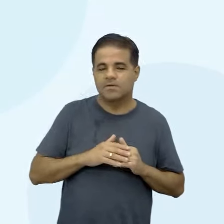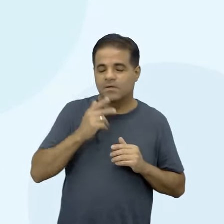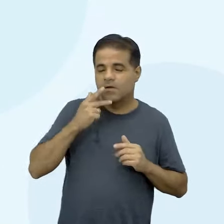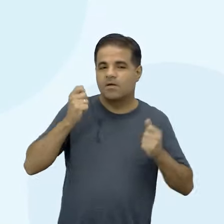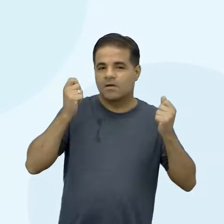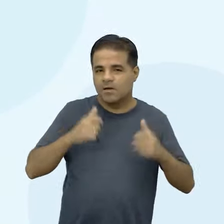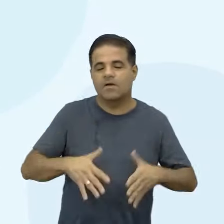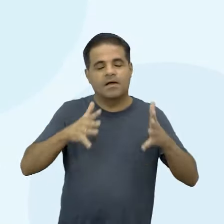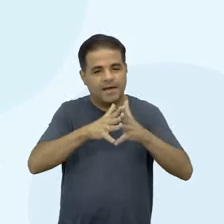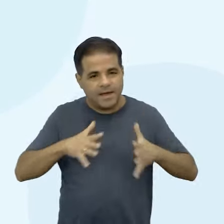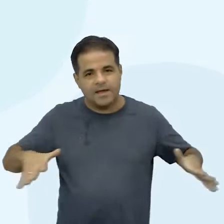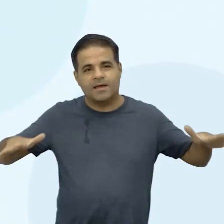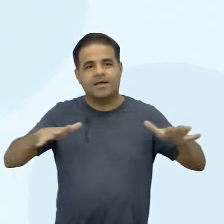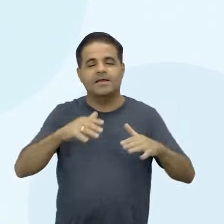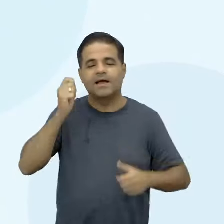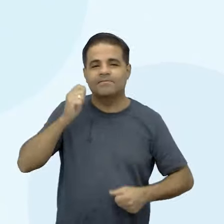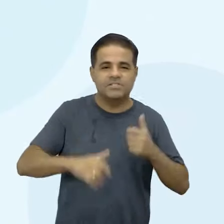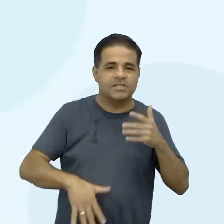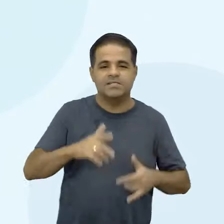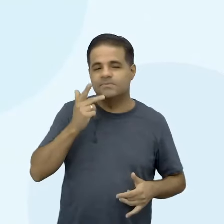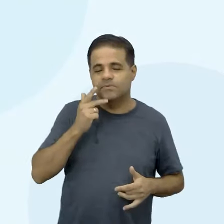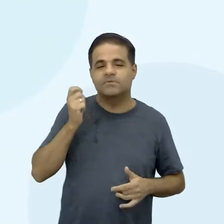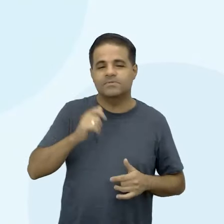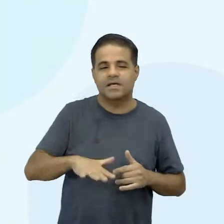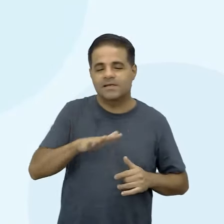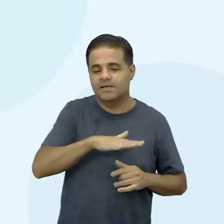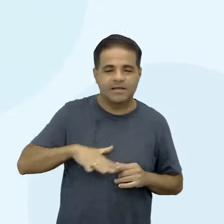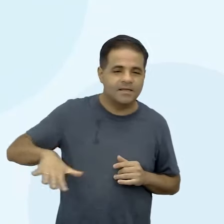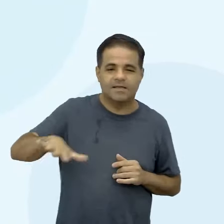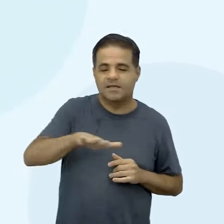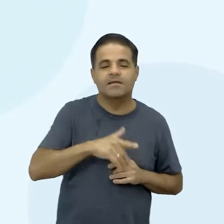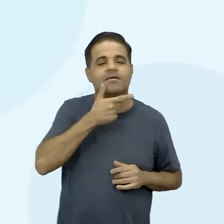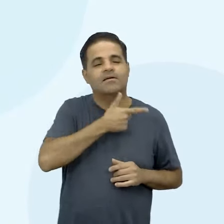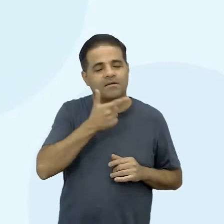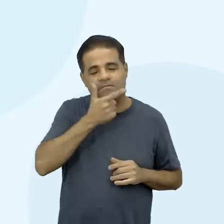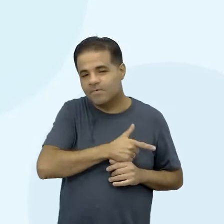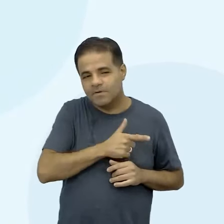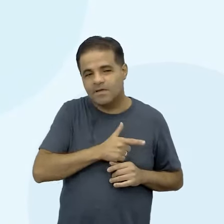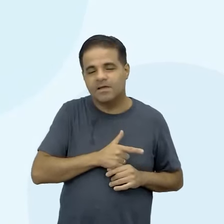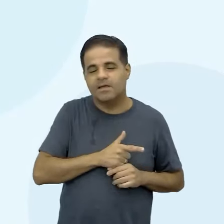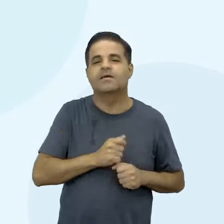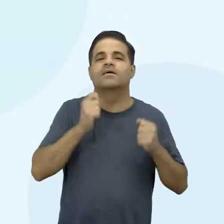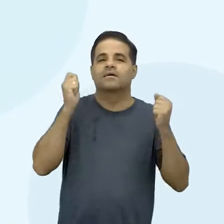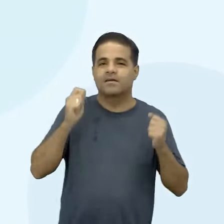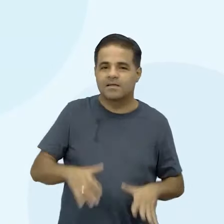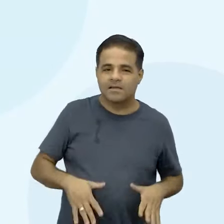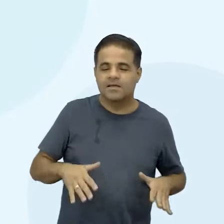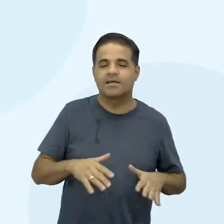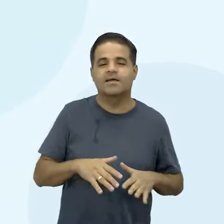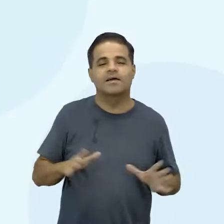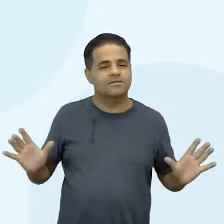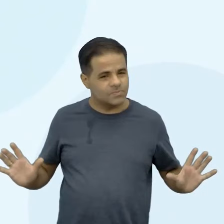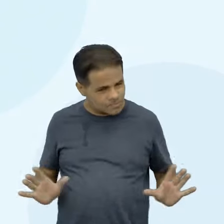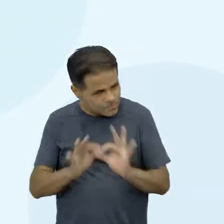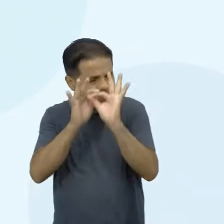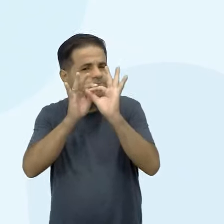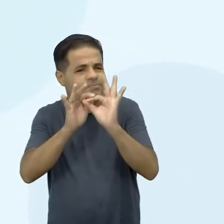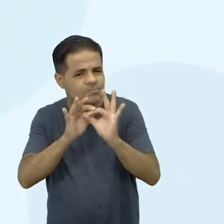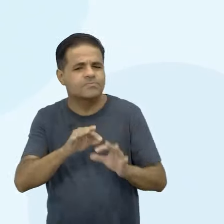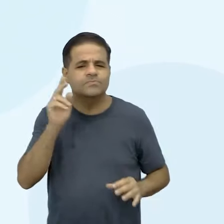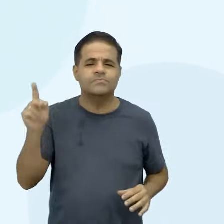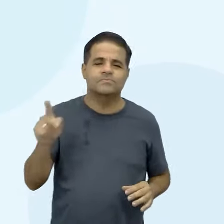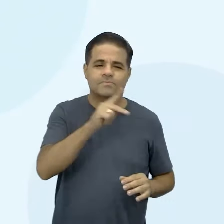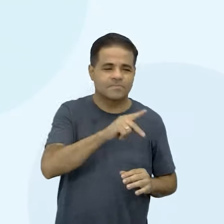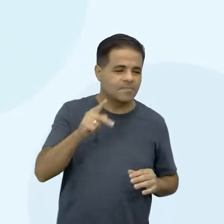importante para ajudar o professor que está dando aula do componente 1 a conseguir fazer a conexão, a interligação com o